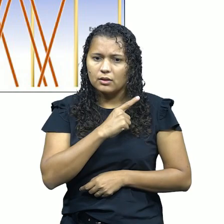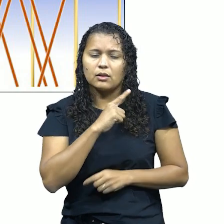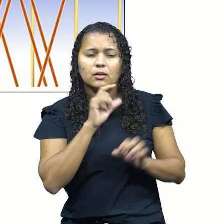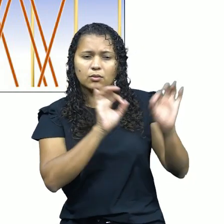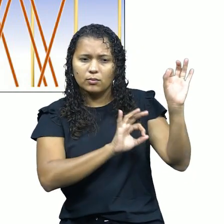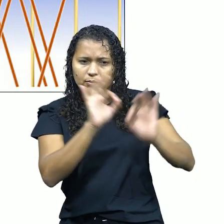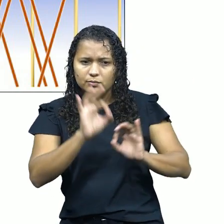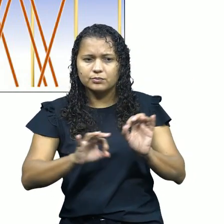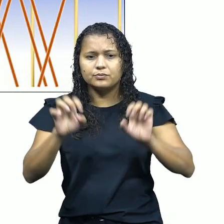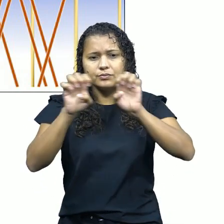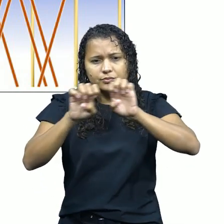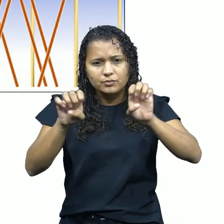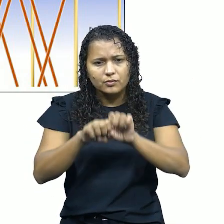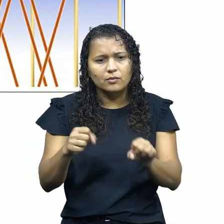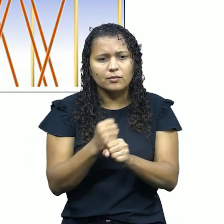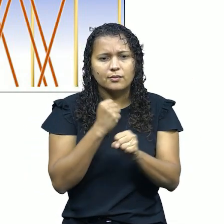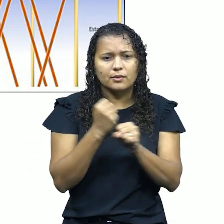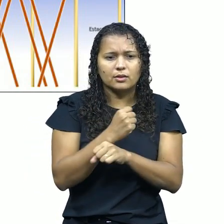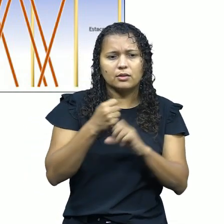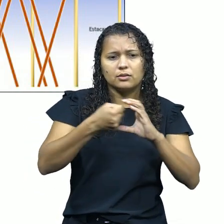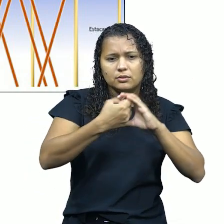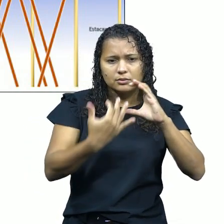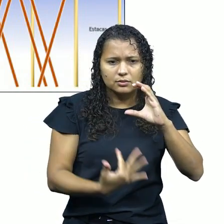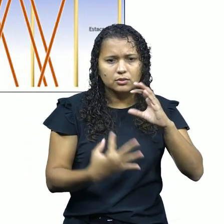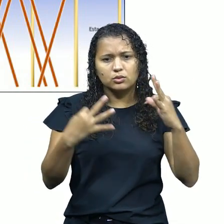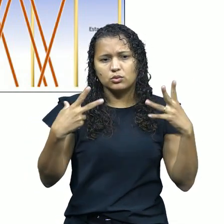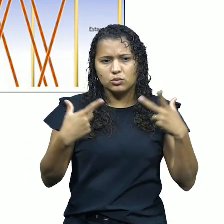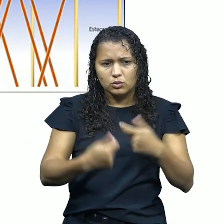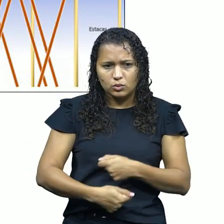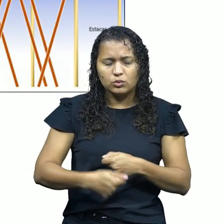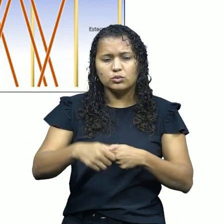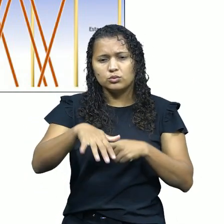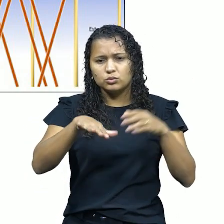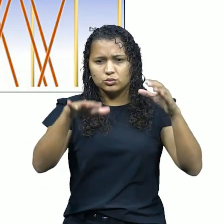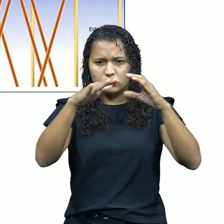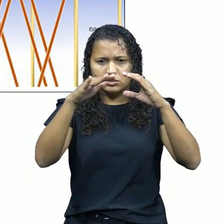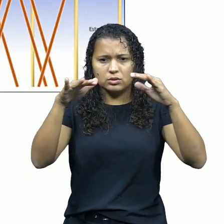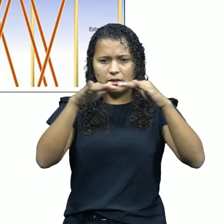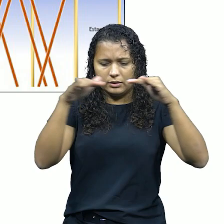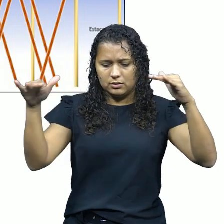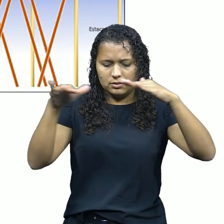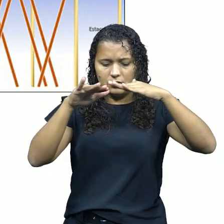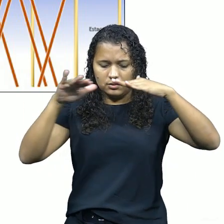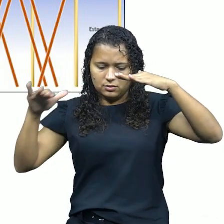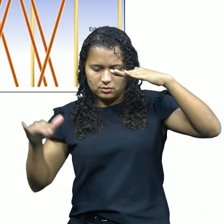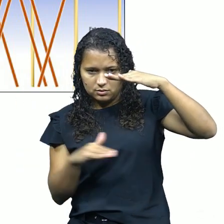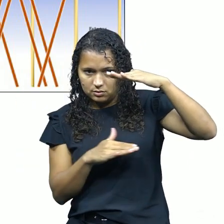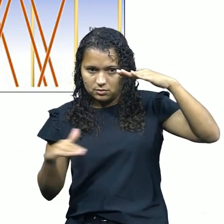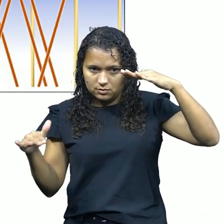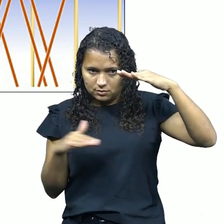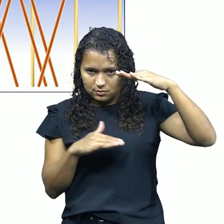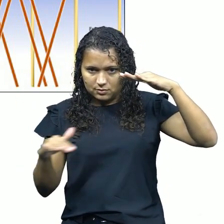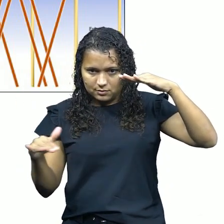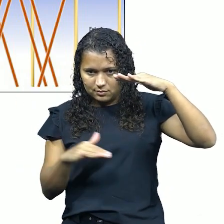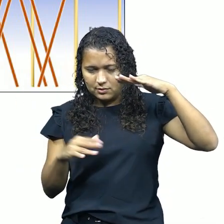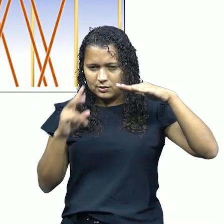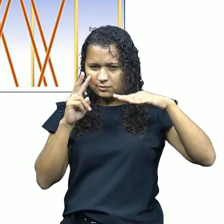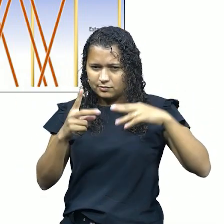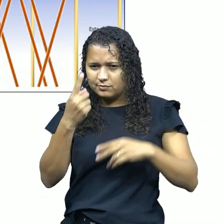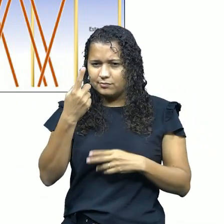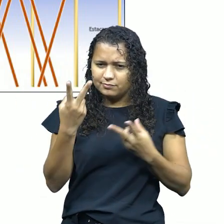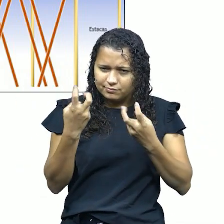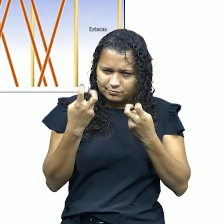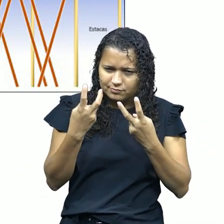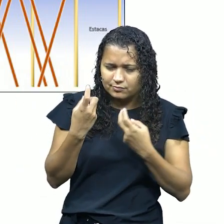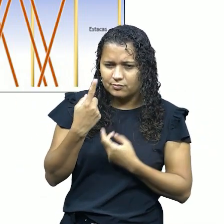a infraestrutura, ela é caracterizada por tudo que está abaixo desta linha de cais, como vocês podem ver